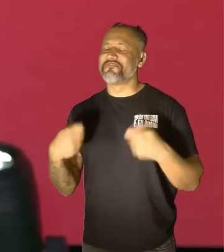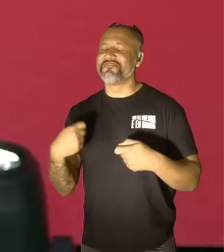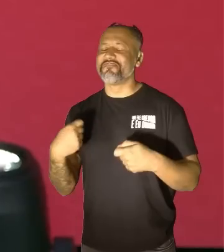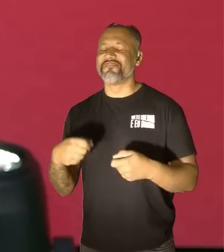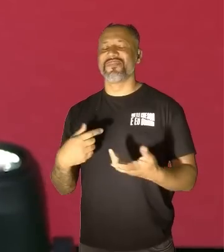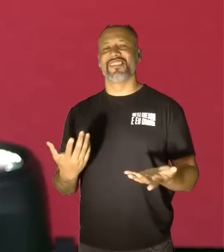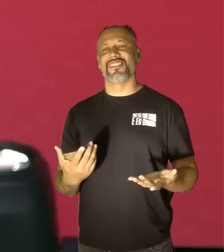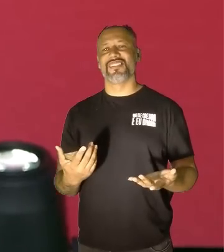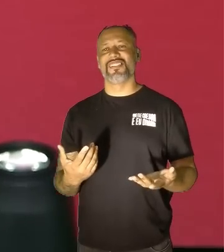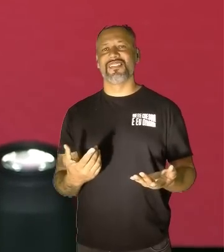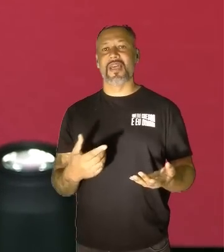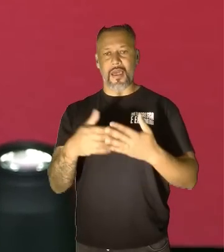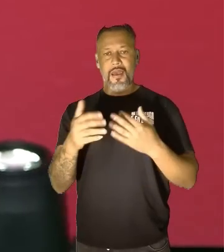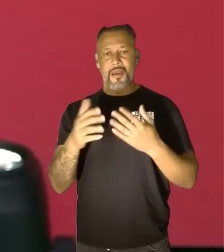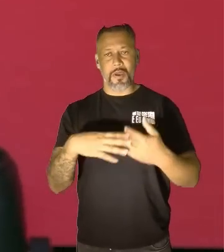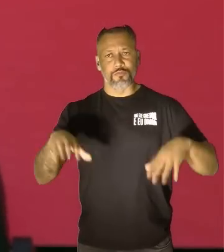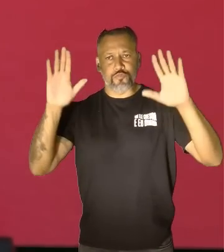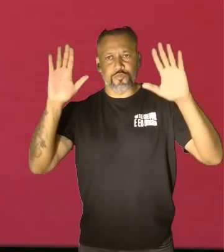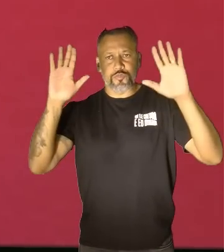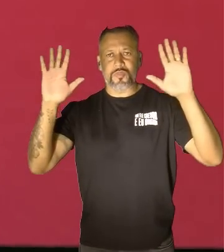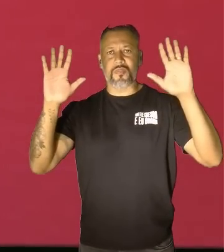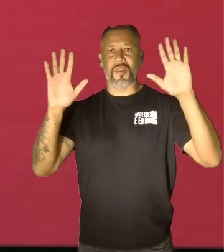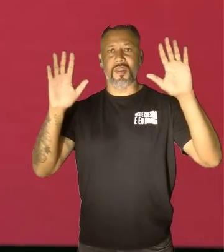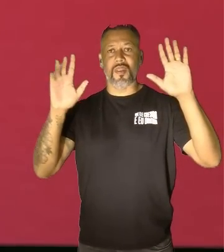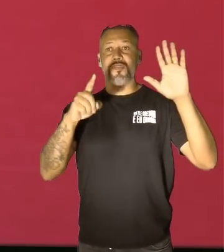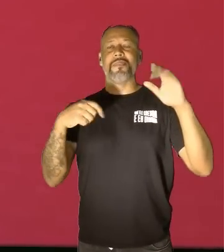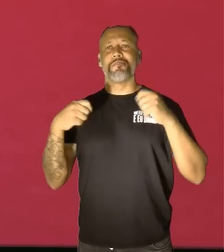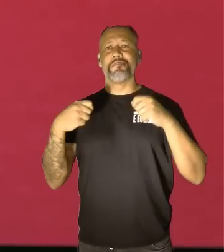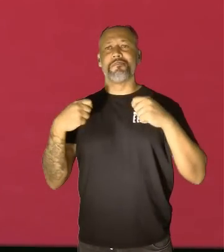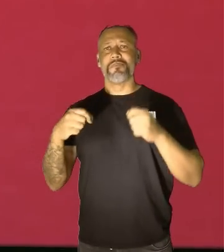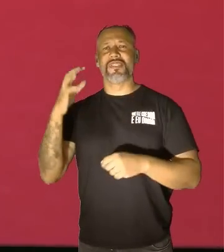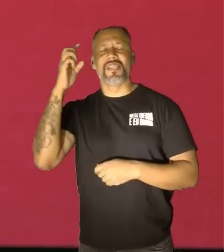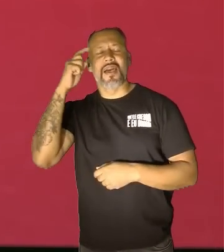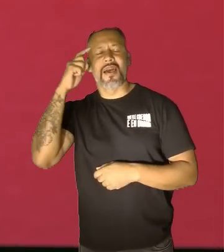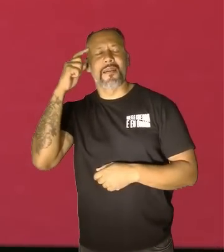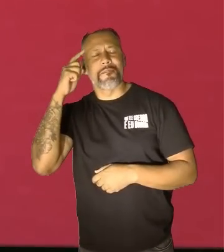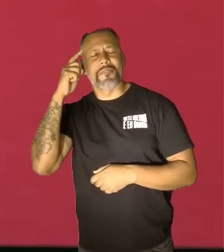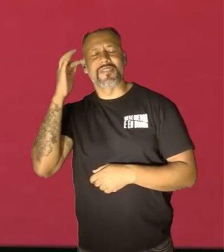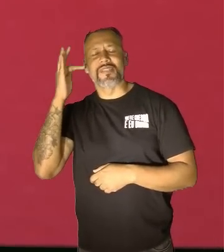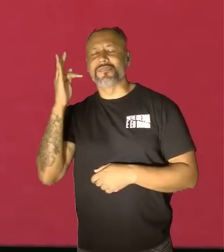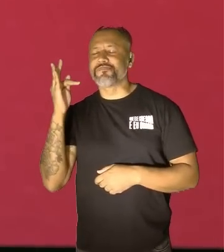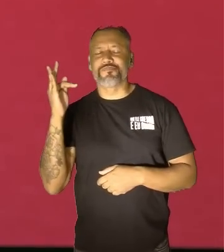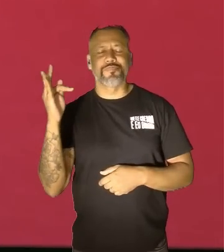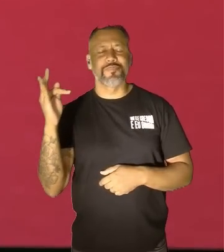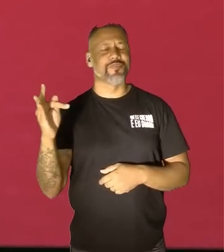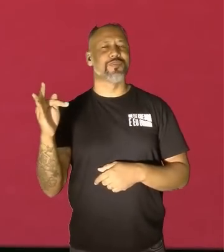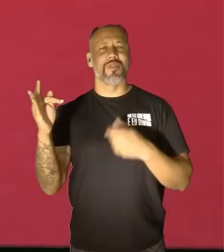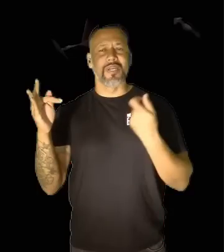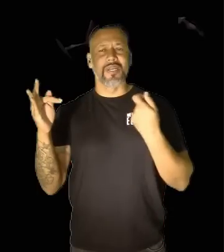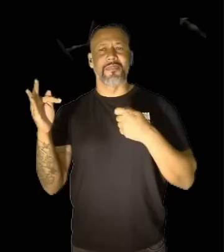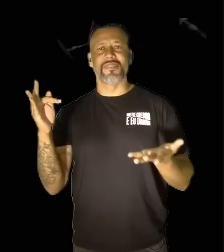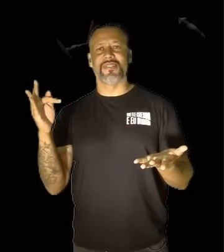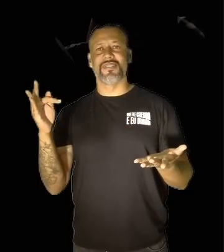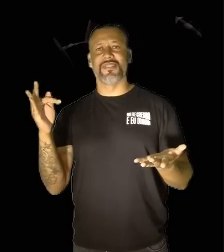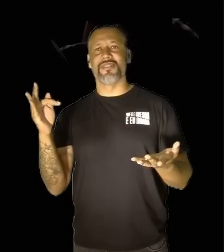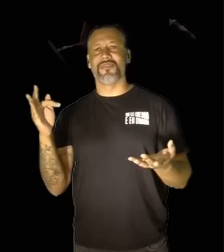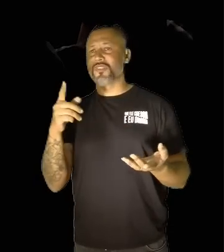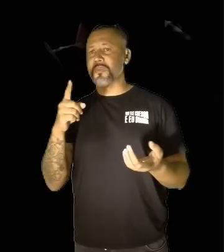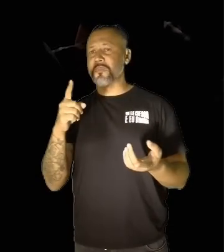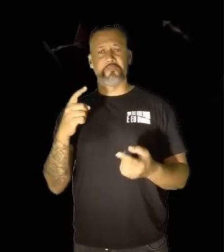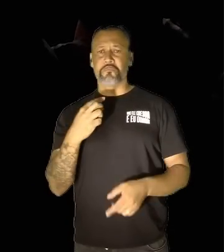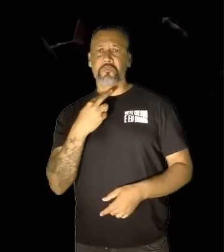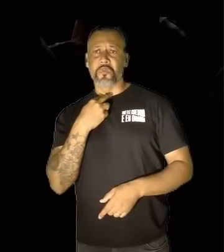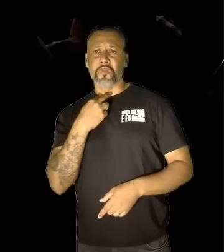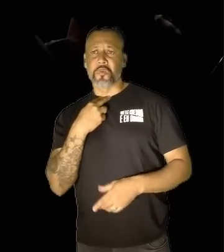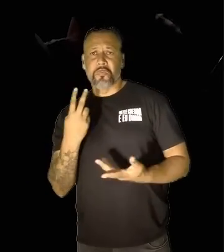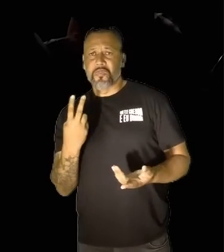a cara do seu futuro. Você precisa falar com o seu futuro. Você não pode ter a cara do seu momento. Você